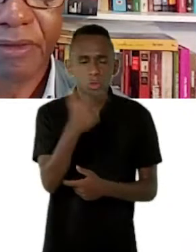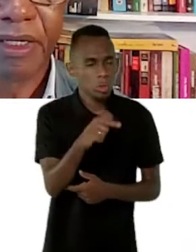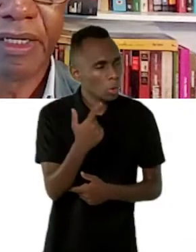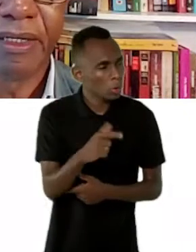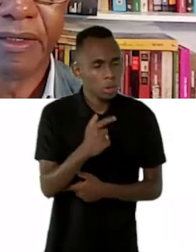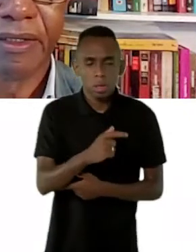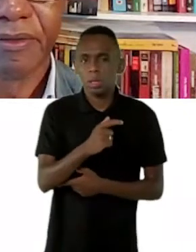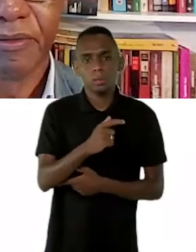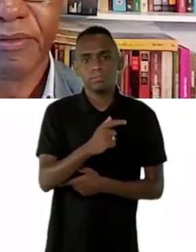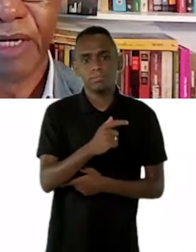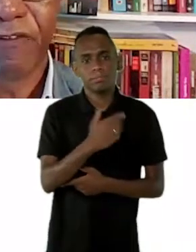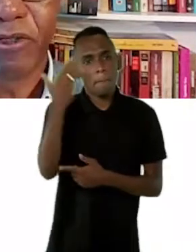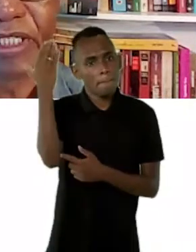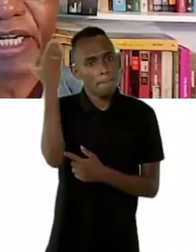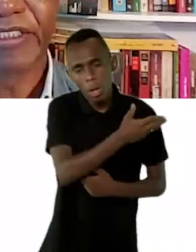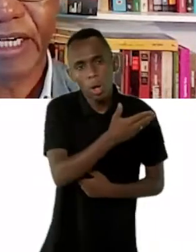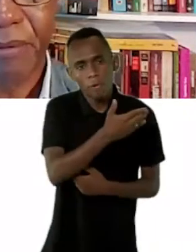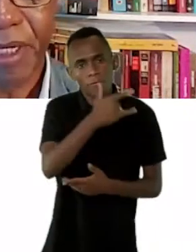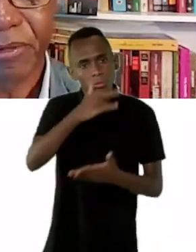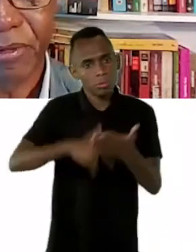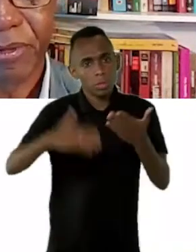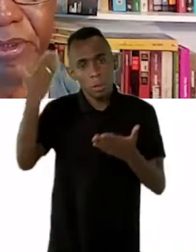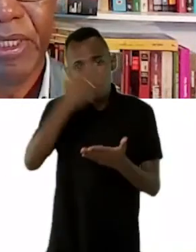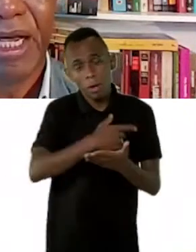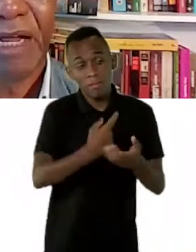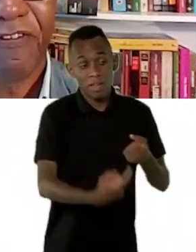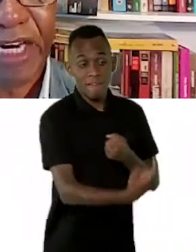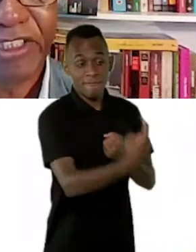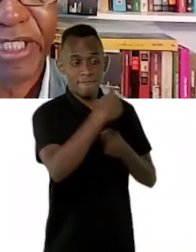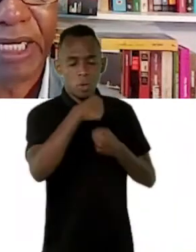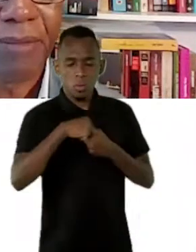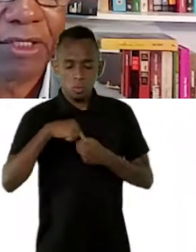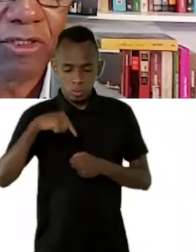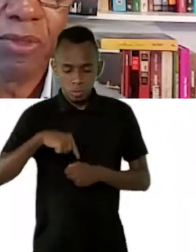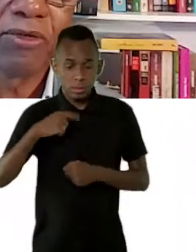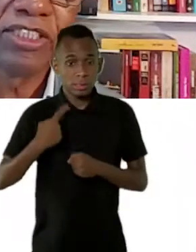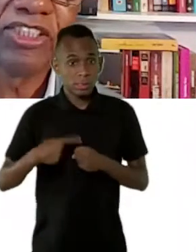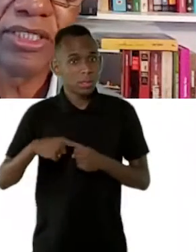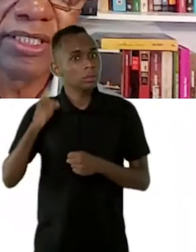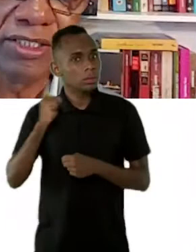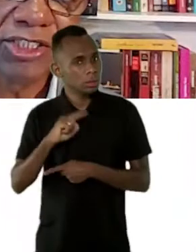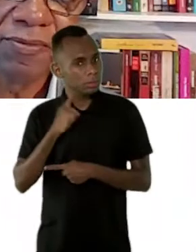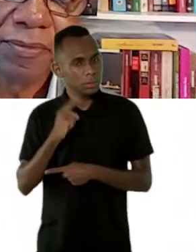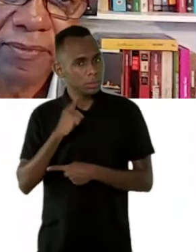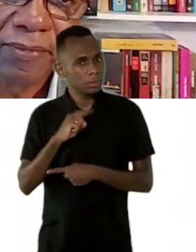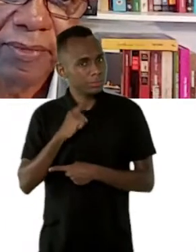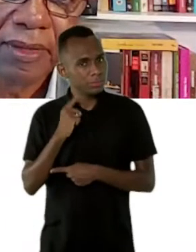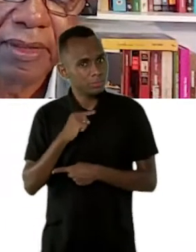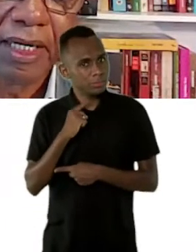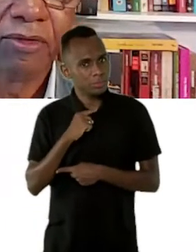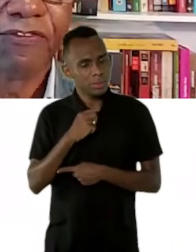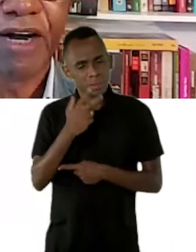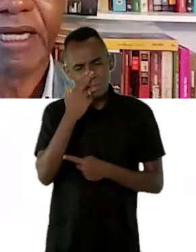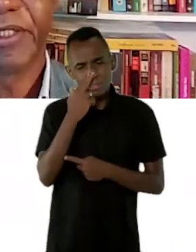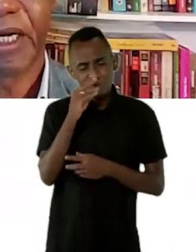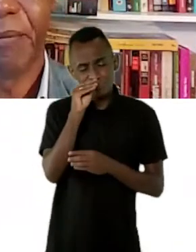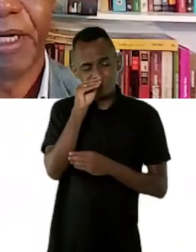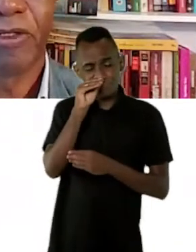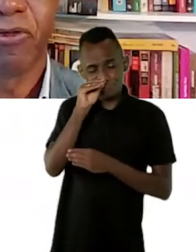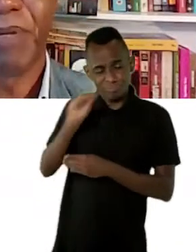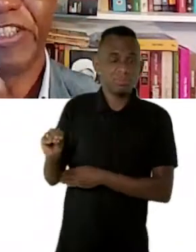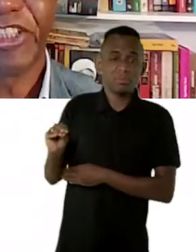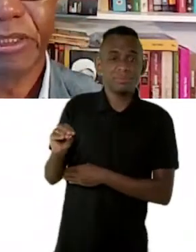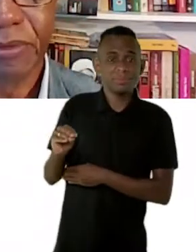Carolina da volta dela a Sacramento. Ela fala de Sacramento como uma coisa distante. Ela não fala